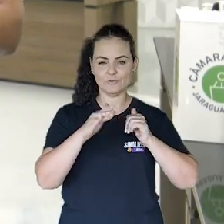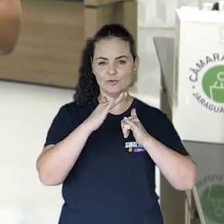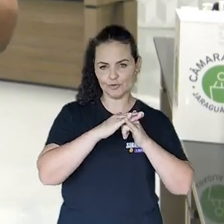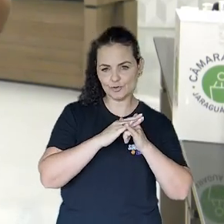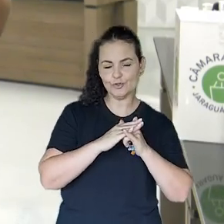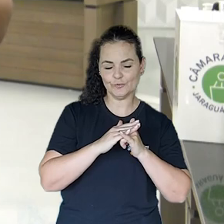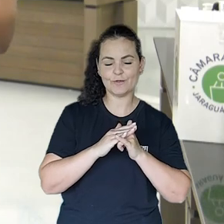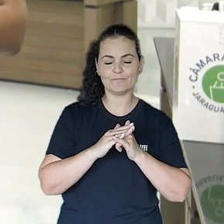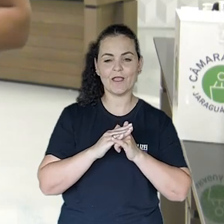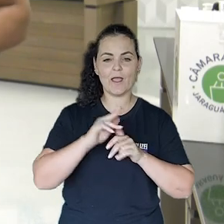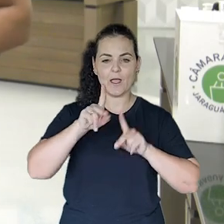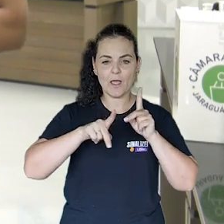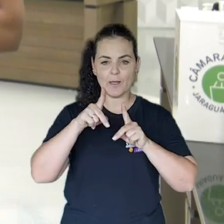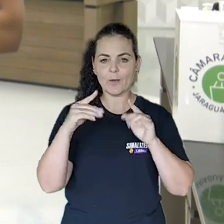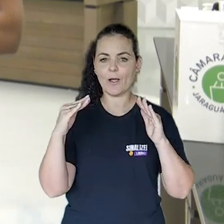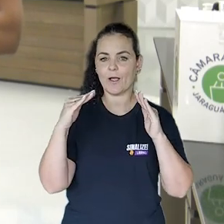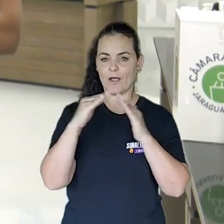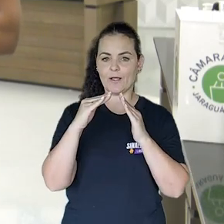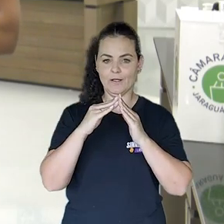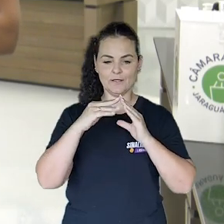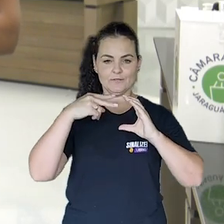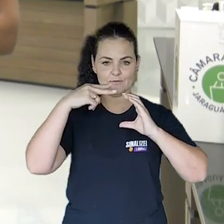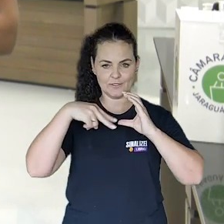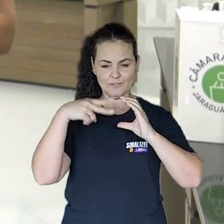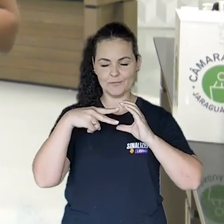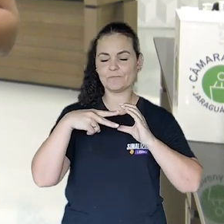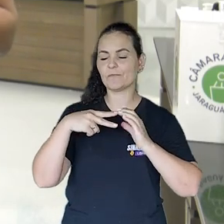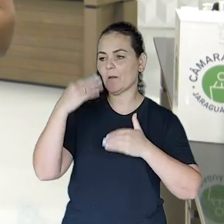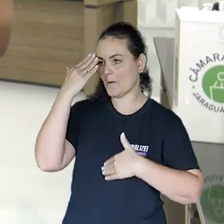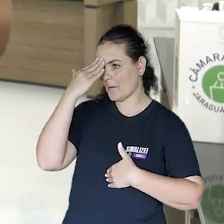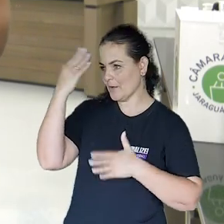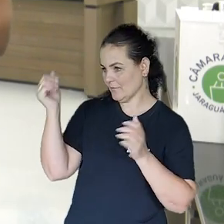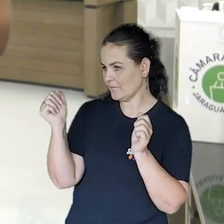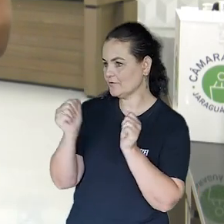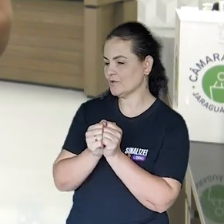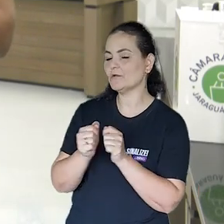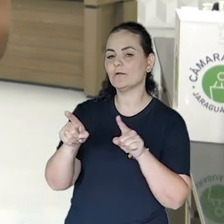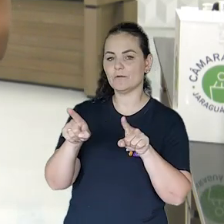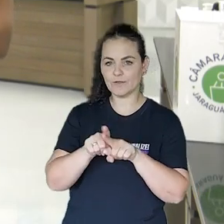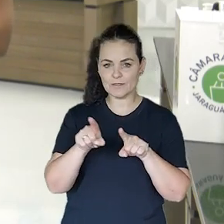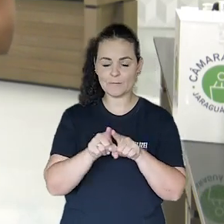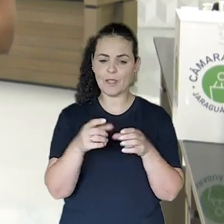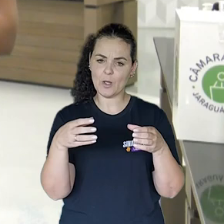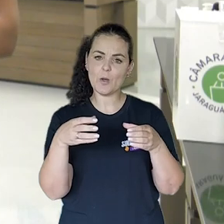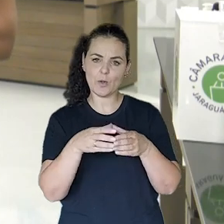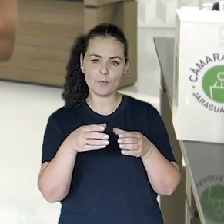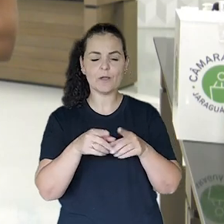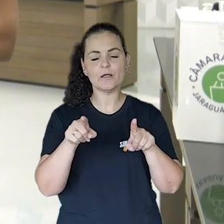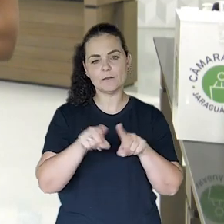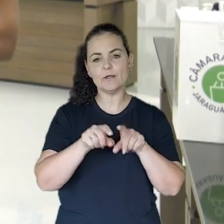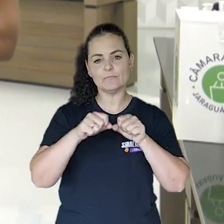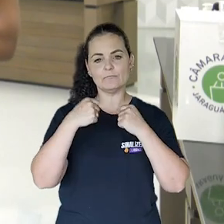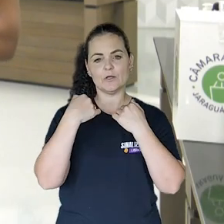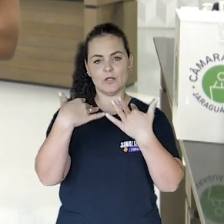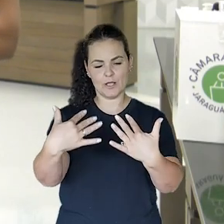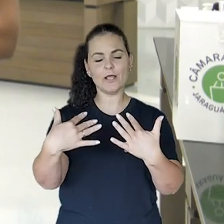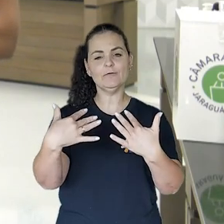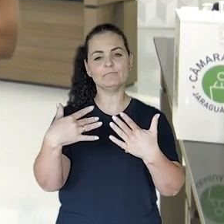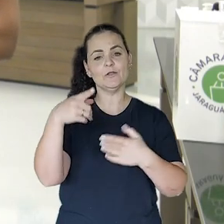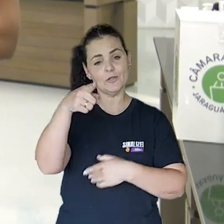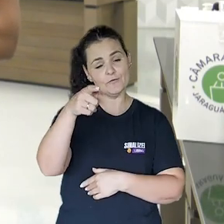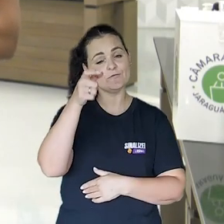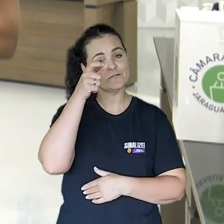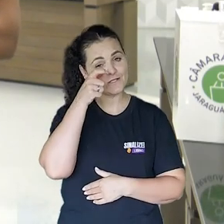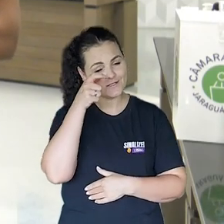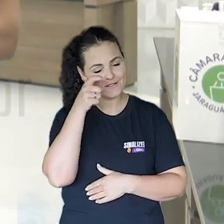acompanhou aqui no plenário e em especial a você, nosso telespectador, que acompanhou o sorteio até agora. Até mais!